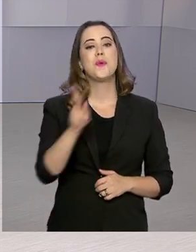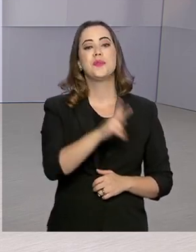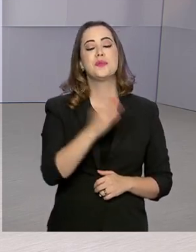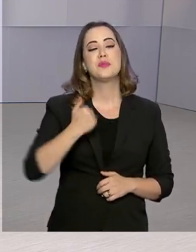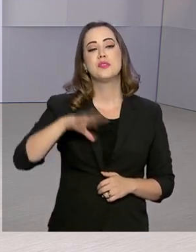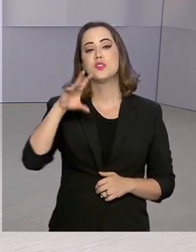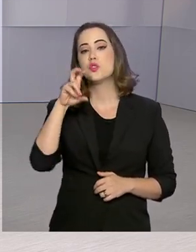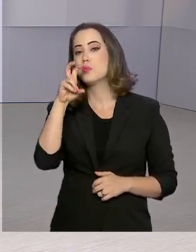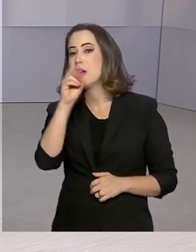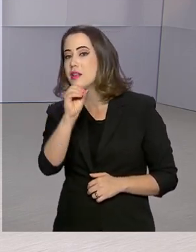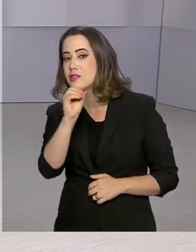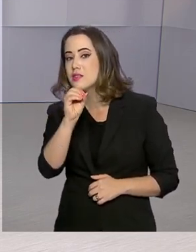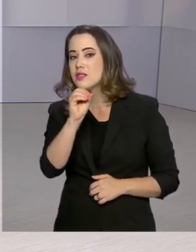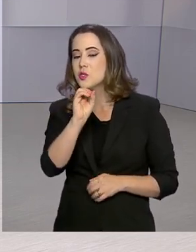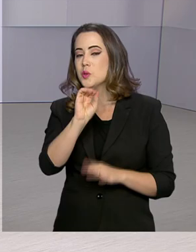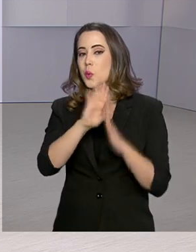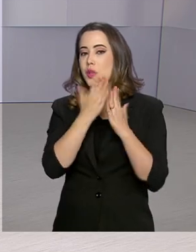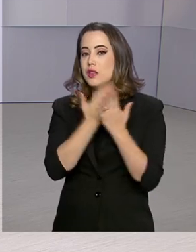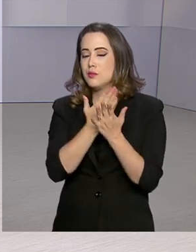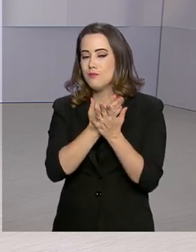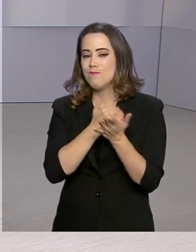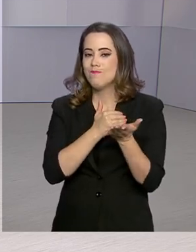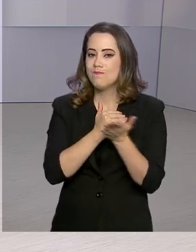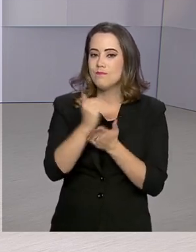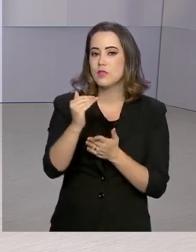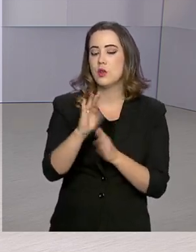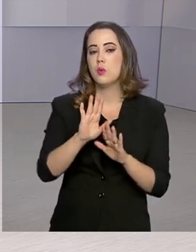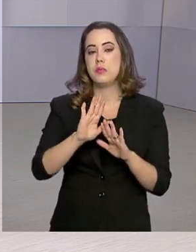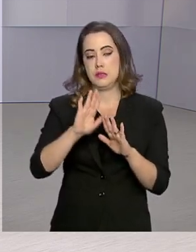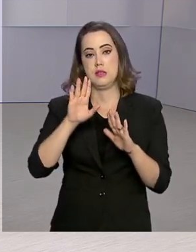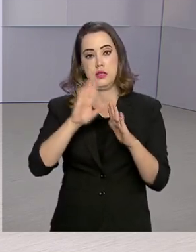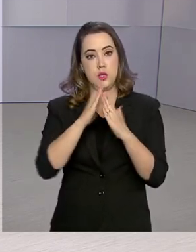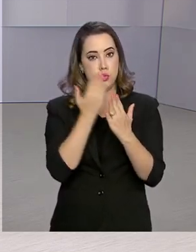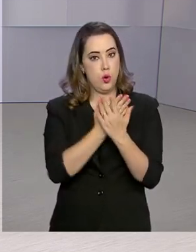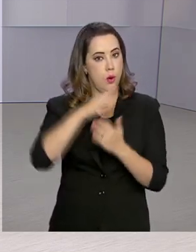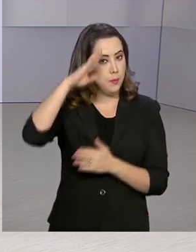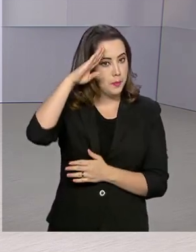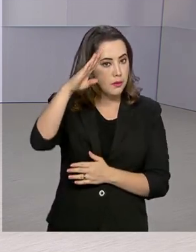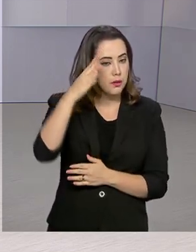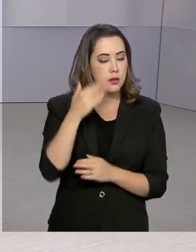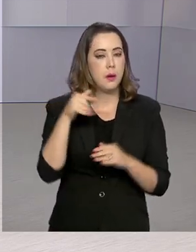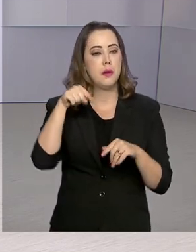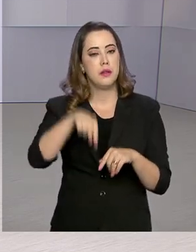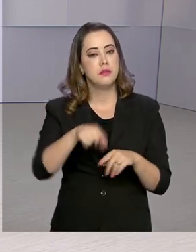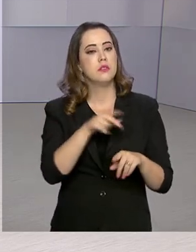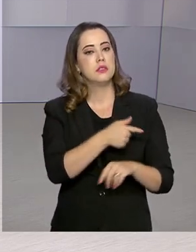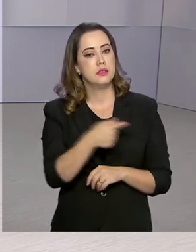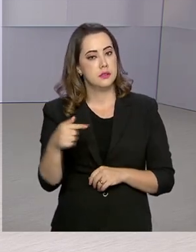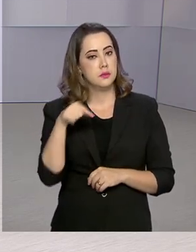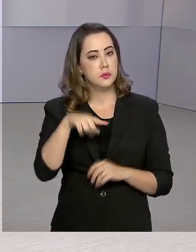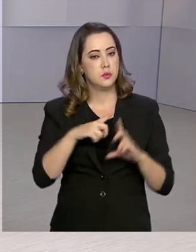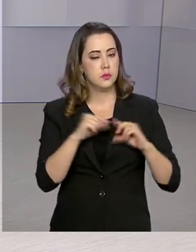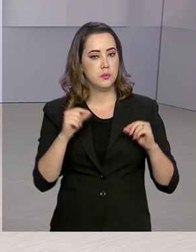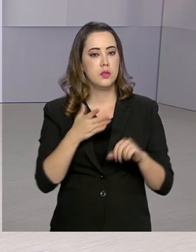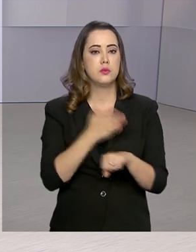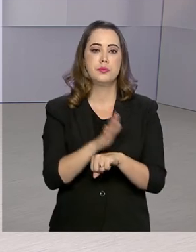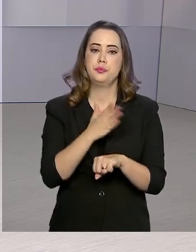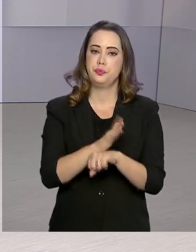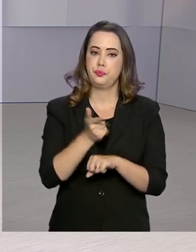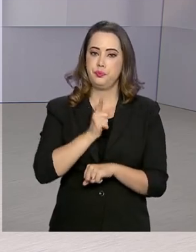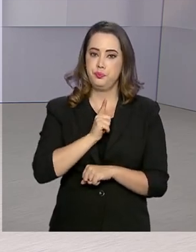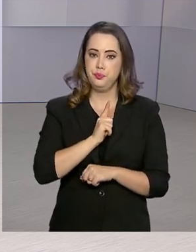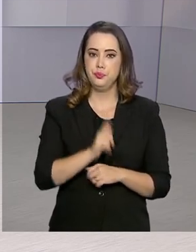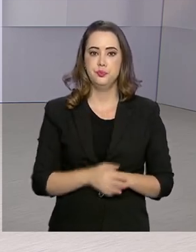escolas selecionadas para implementar o modelo cívico-militar a partir do ano que vem, participam esta semana aqui em Brasília de um treinamento.